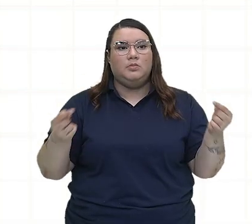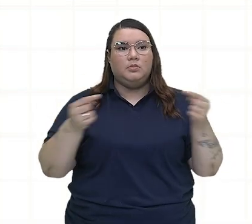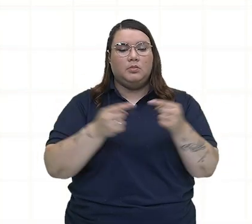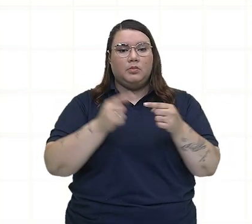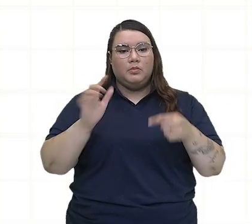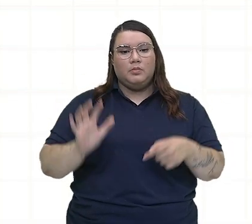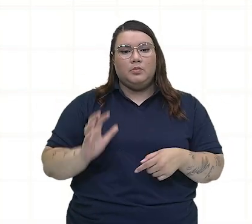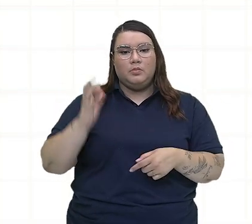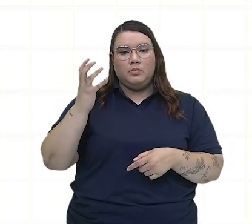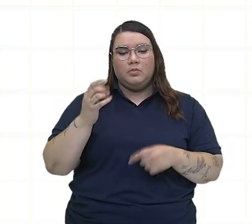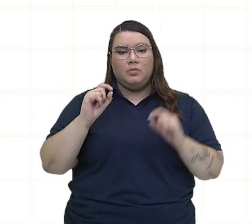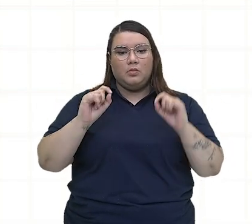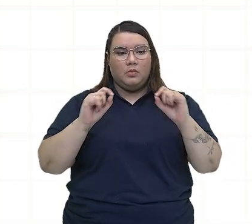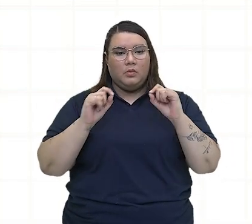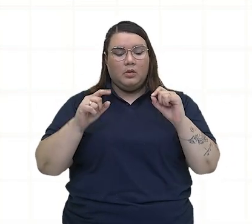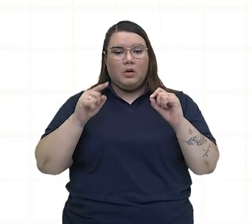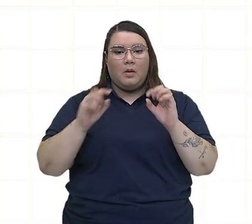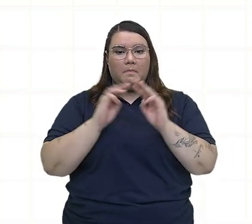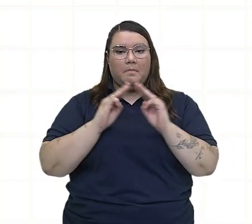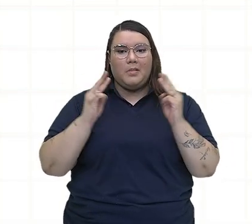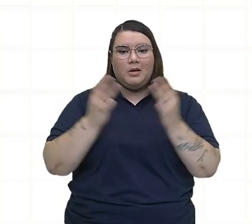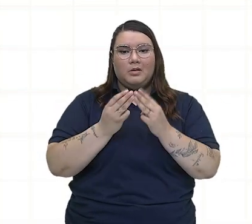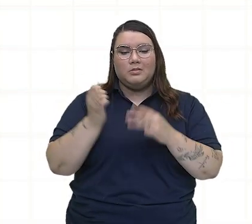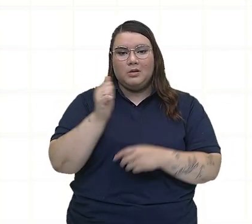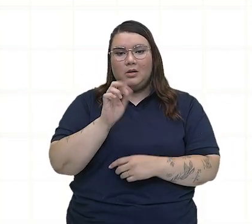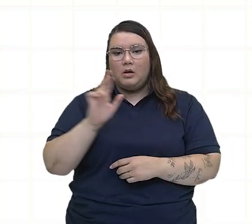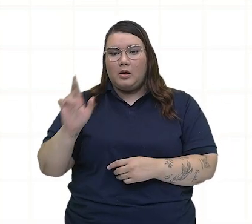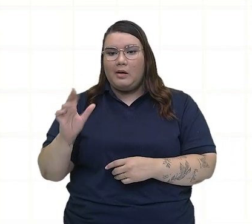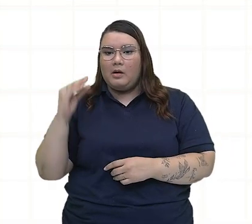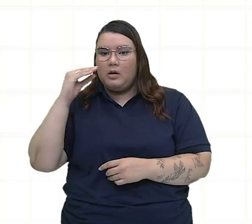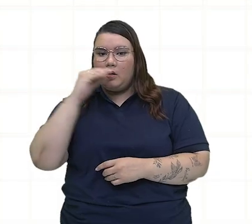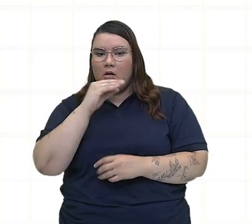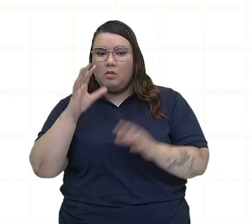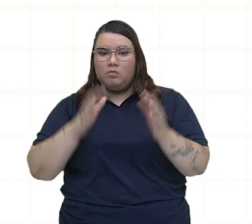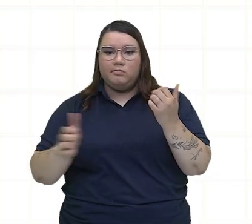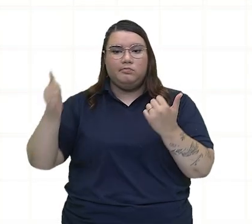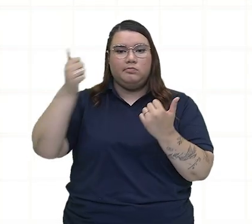ela acontece quando uma massa de ar quente avança e